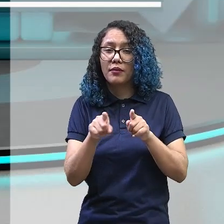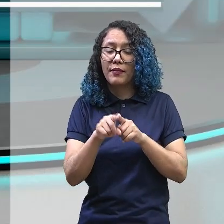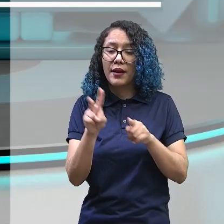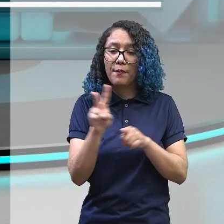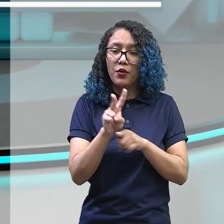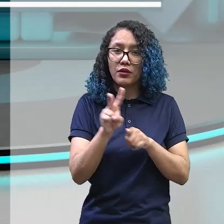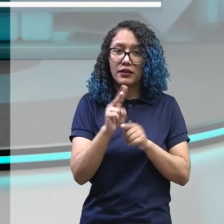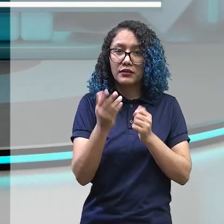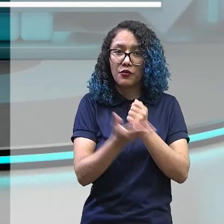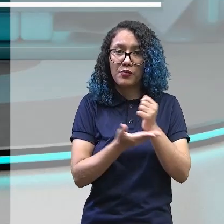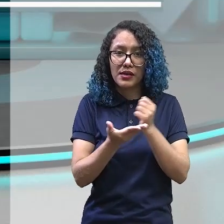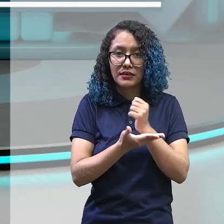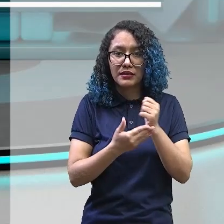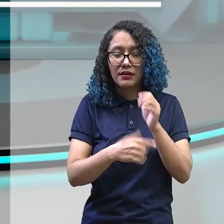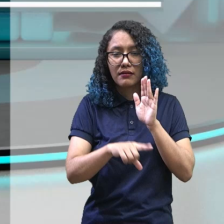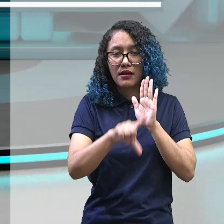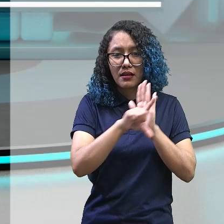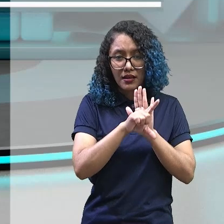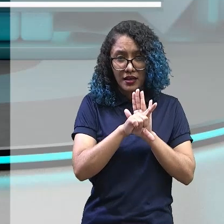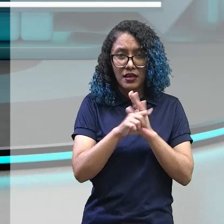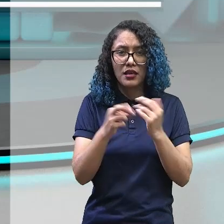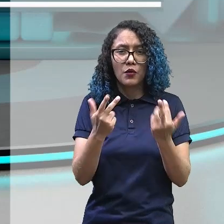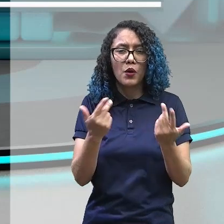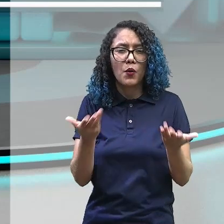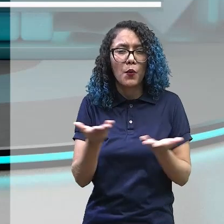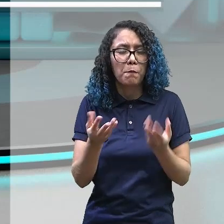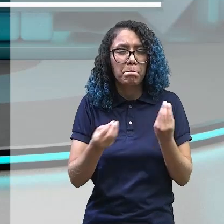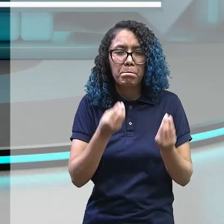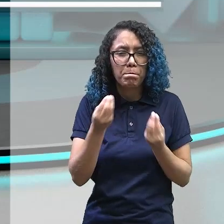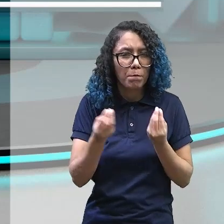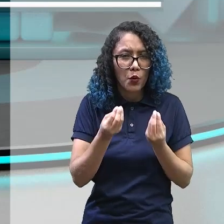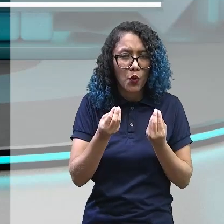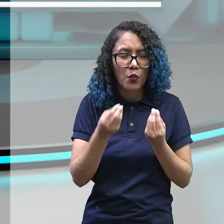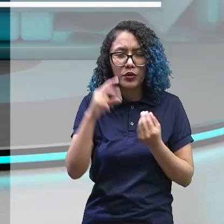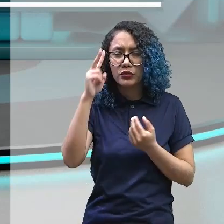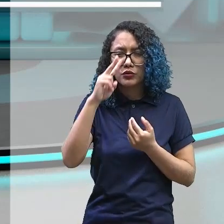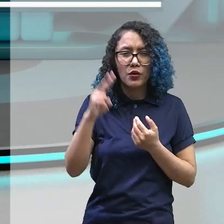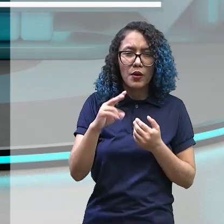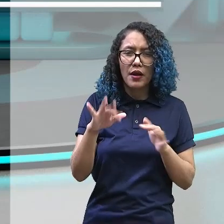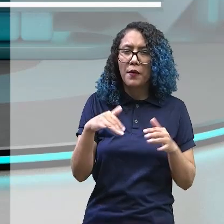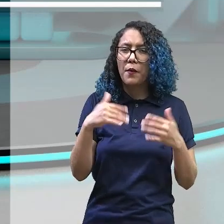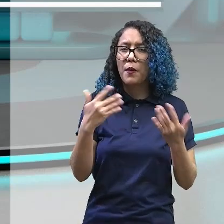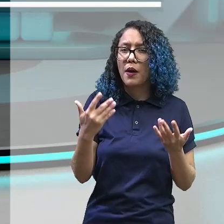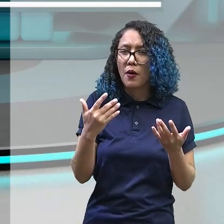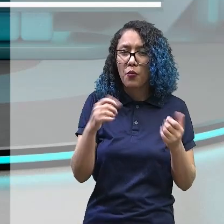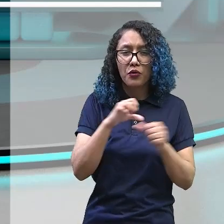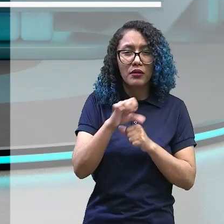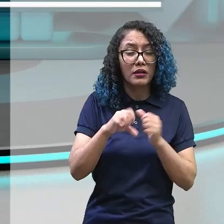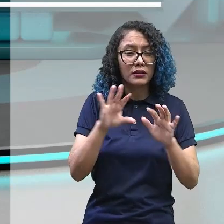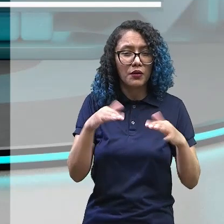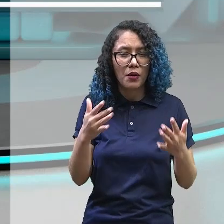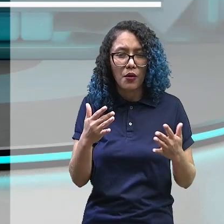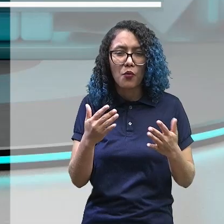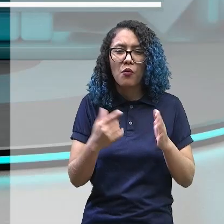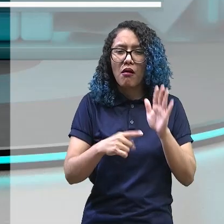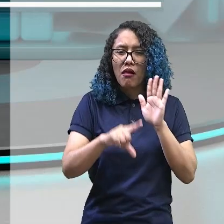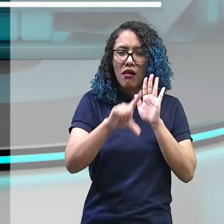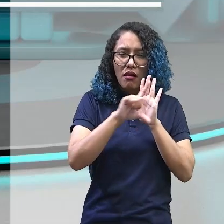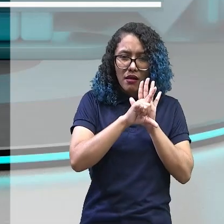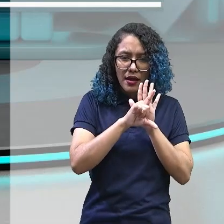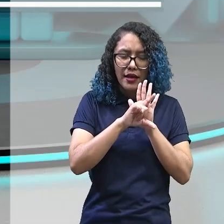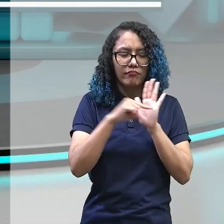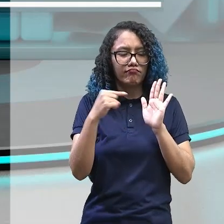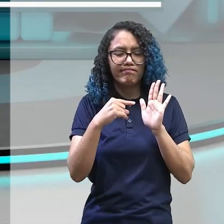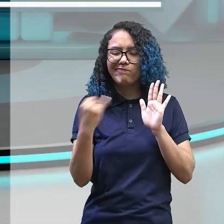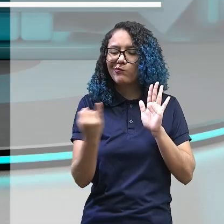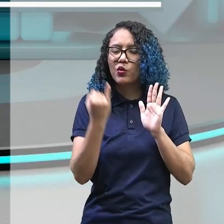como temos hoje? O porquê é importante existir uma lei assim? Então, são